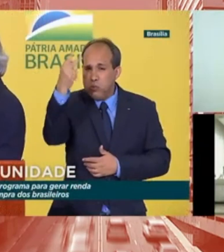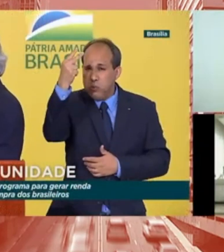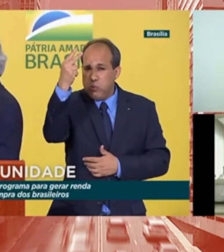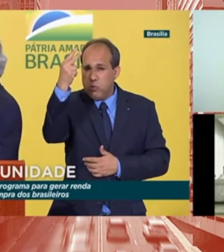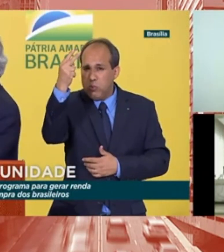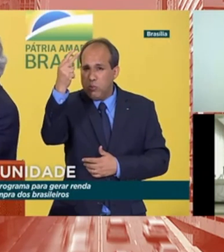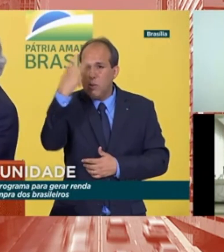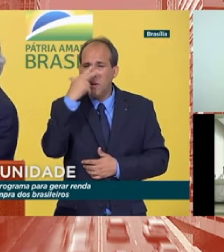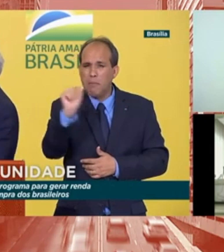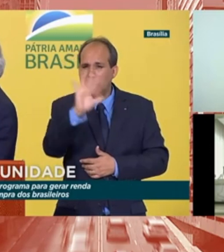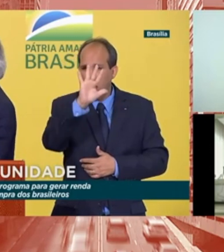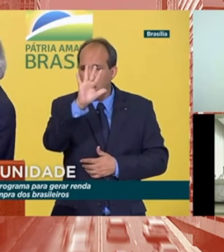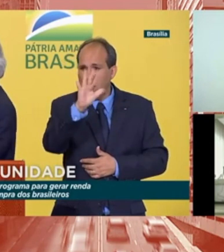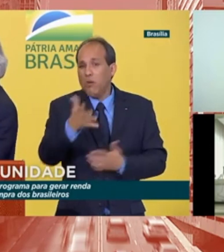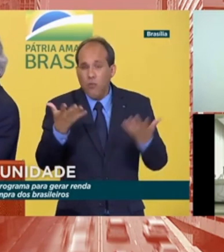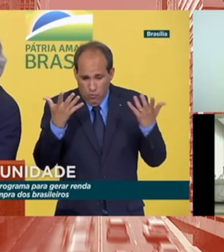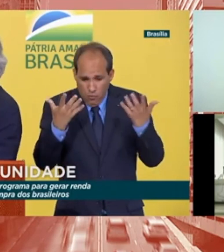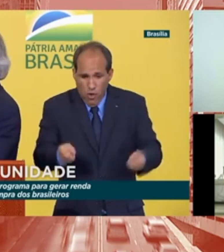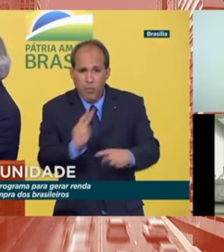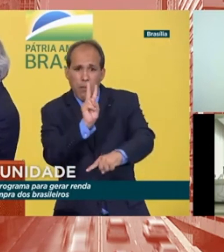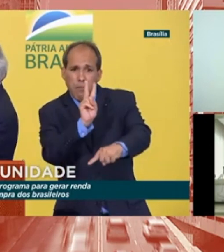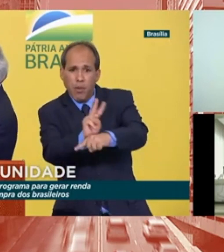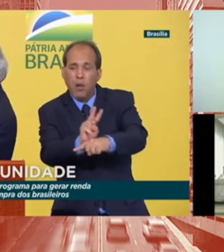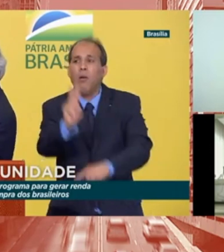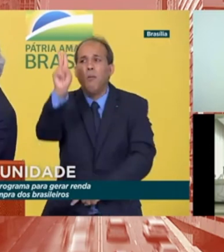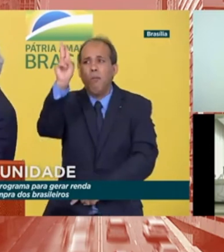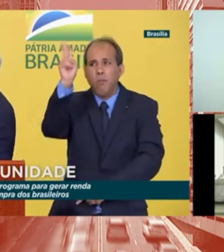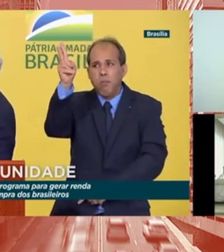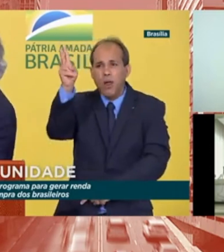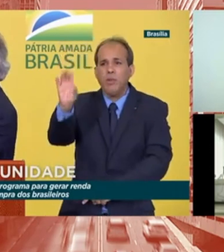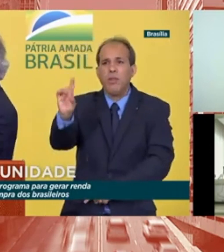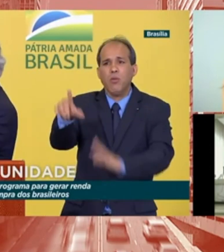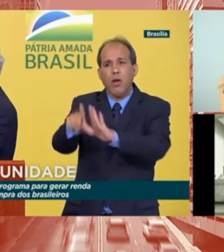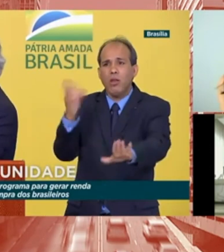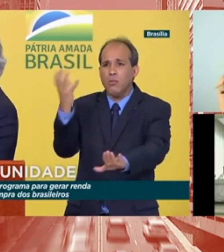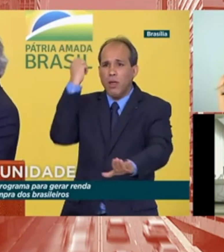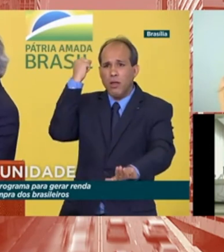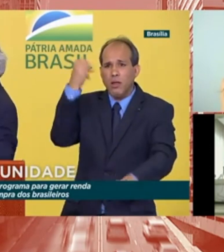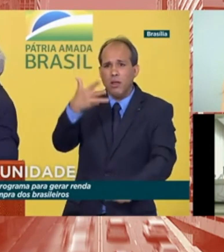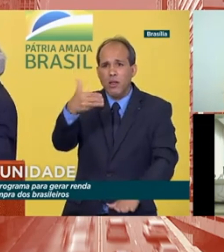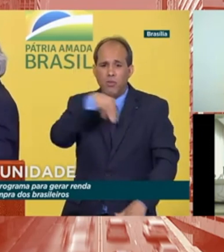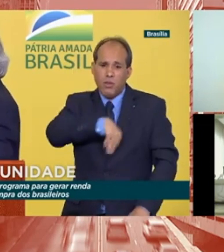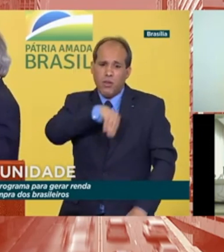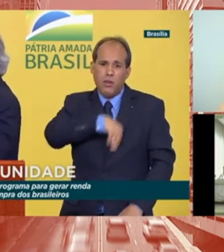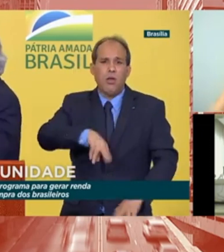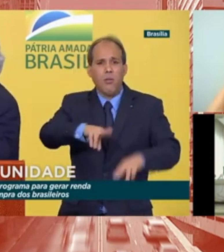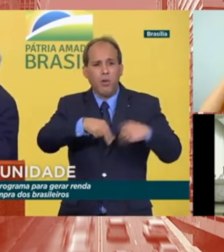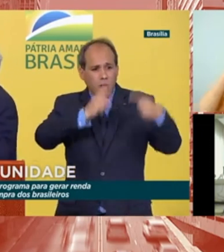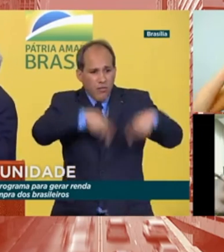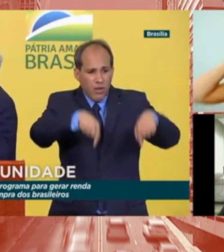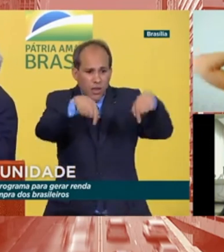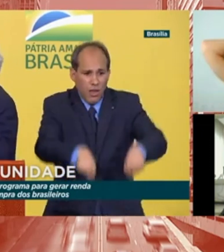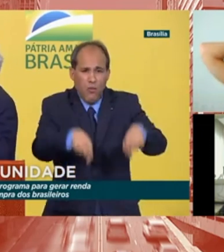ele adquiriu créditos da ordem de 3 bico 300 milhões dez vezes menos e agora vem com essa